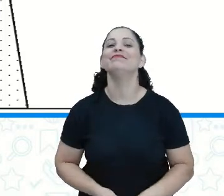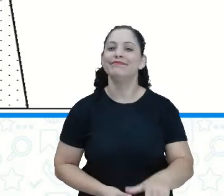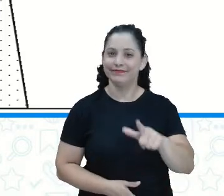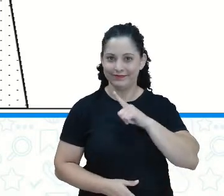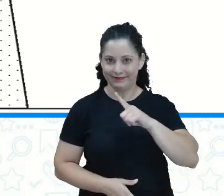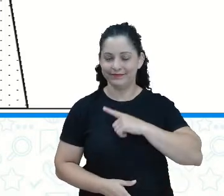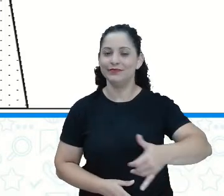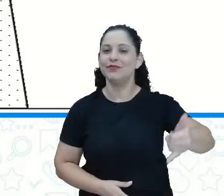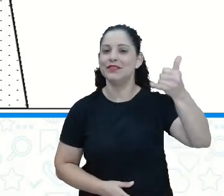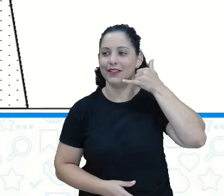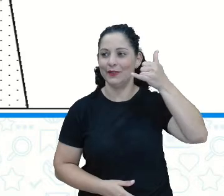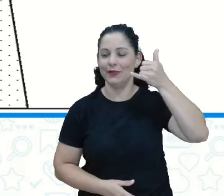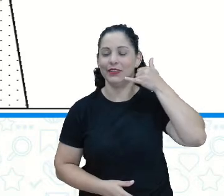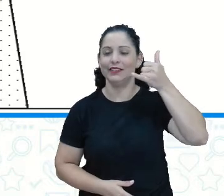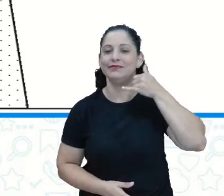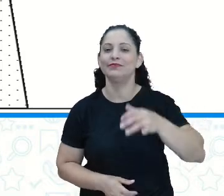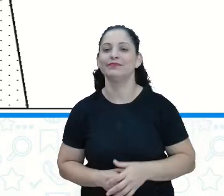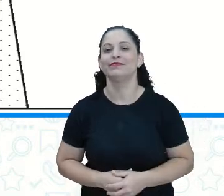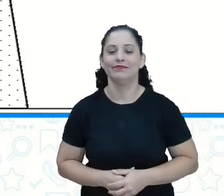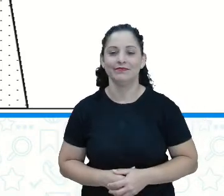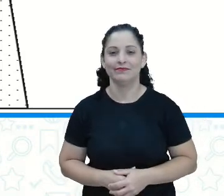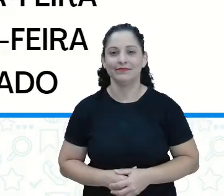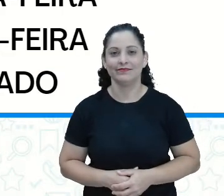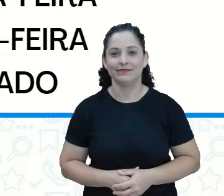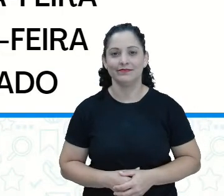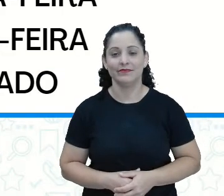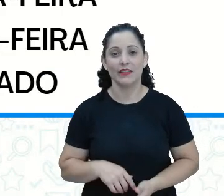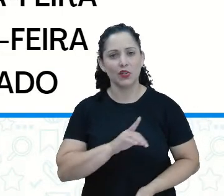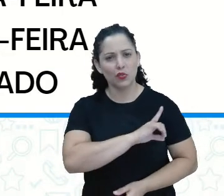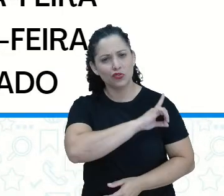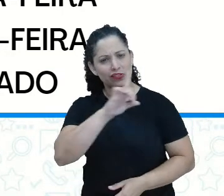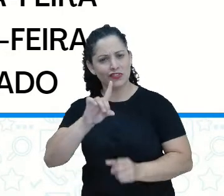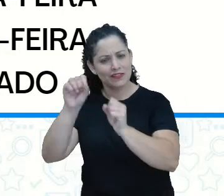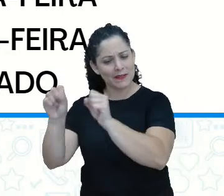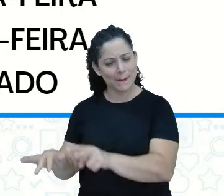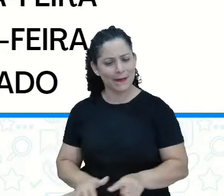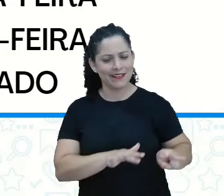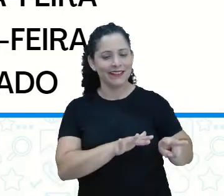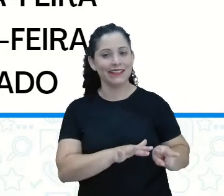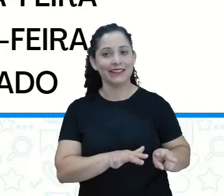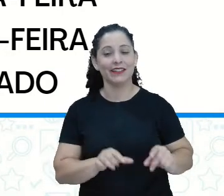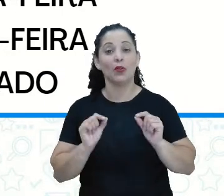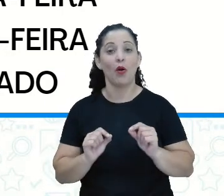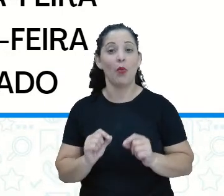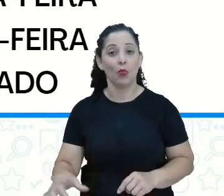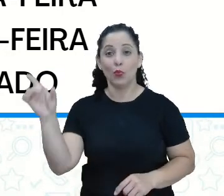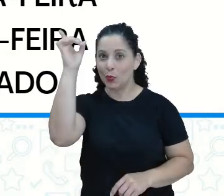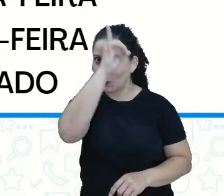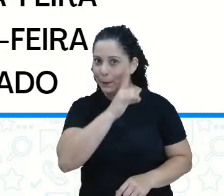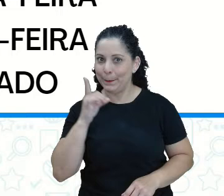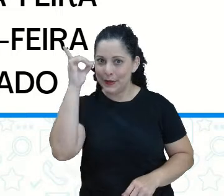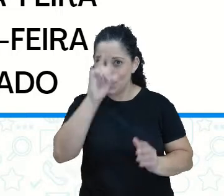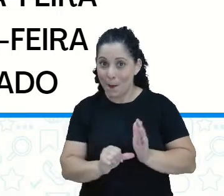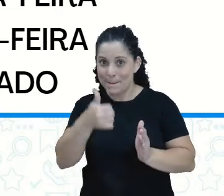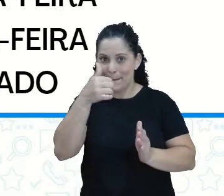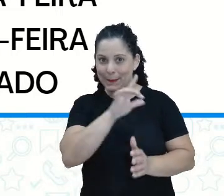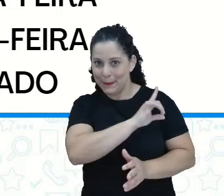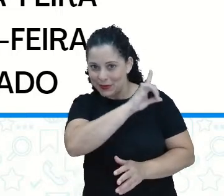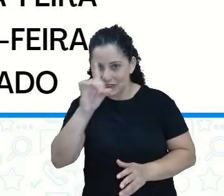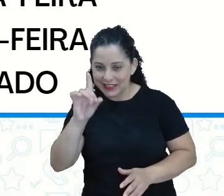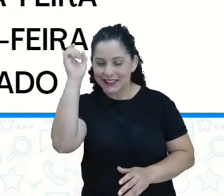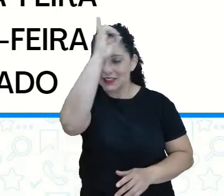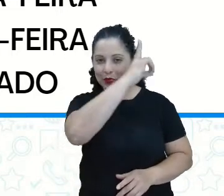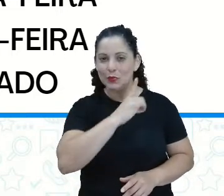aparelho de celular. E os dias da semana são domingo, que é o primeiro dia